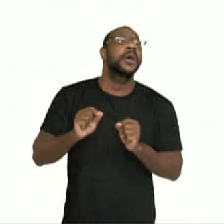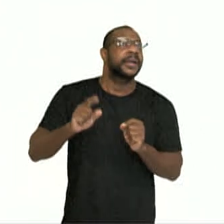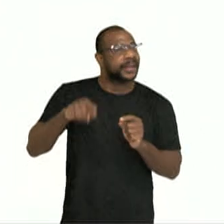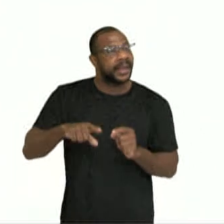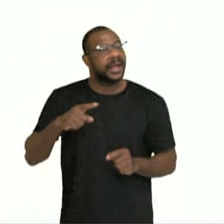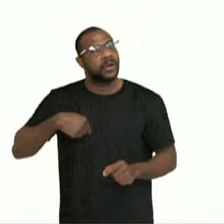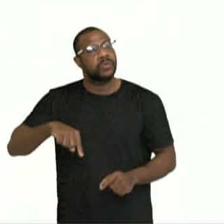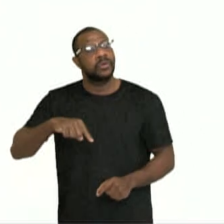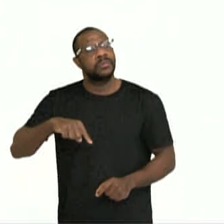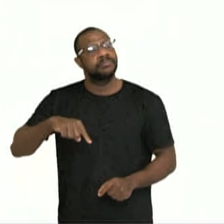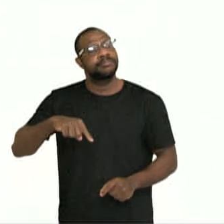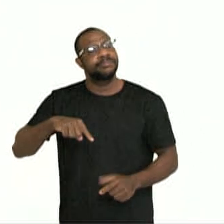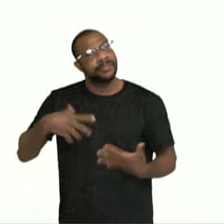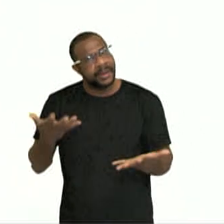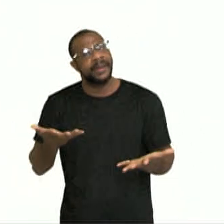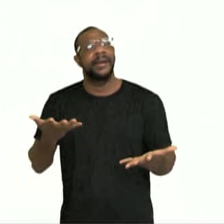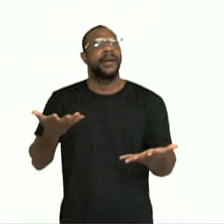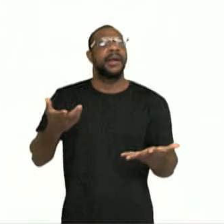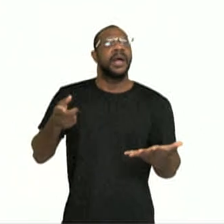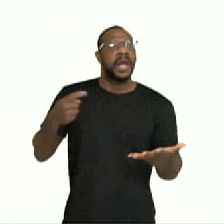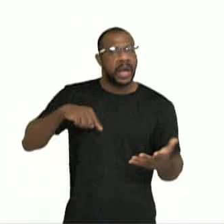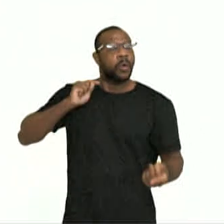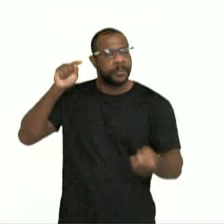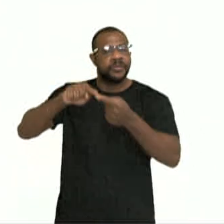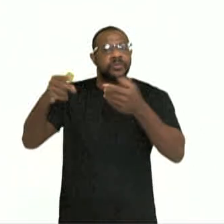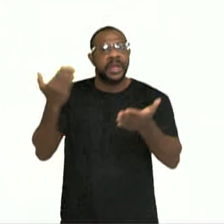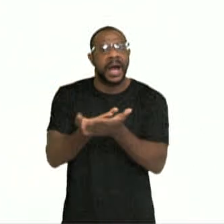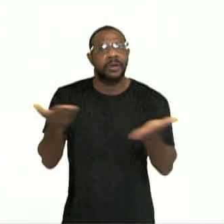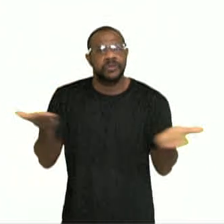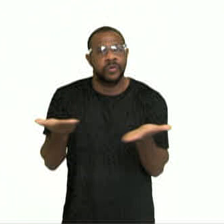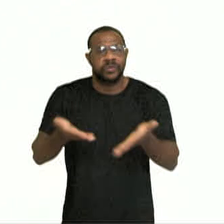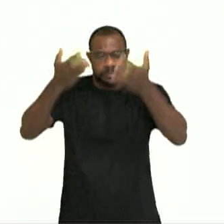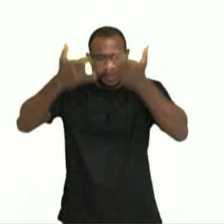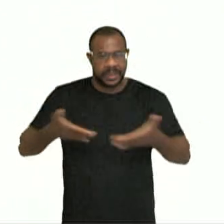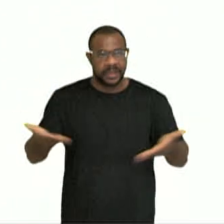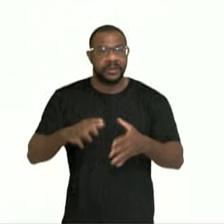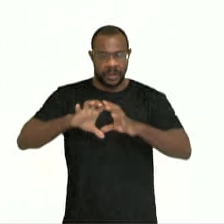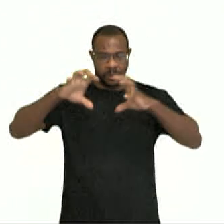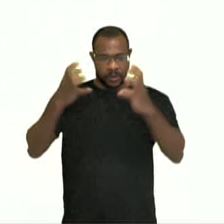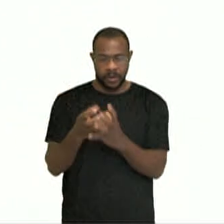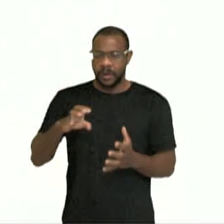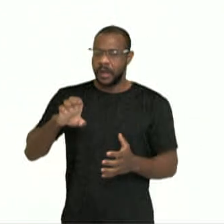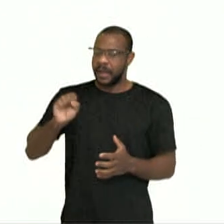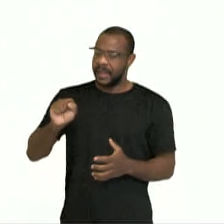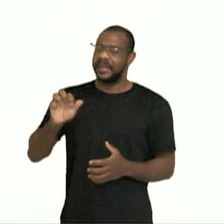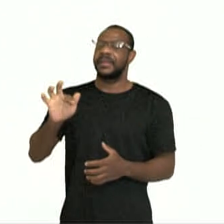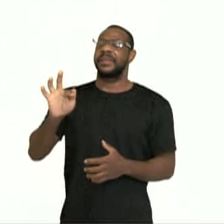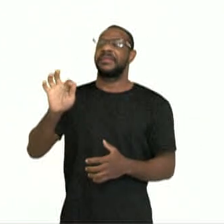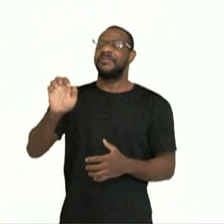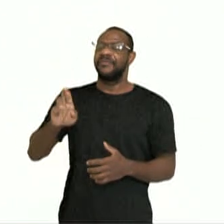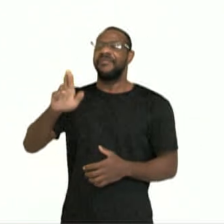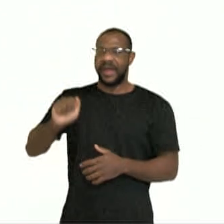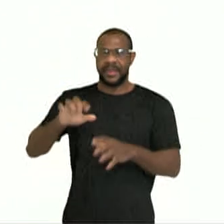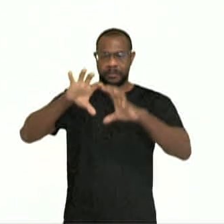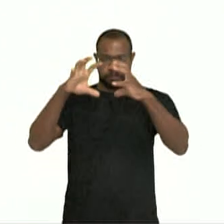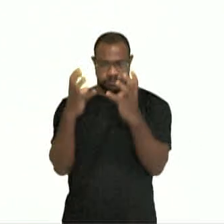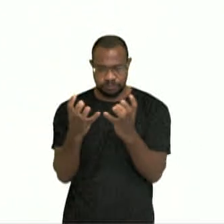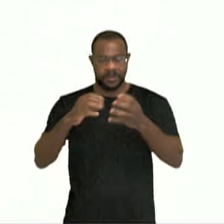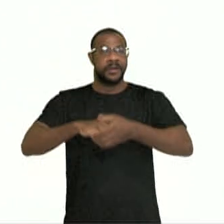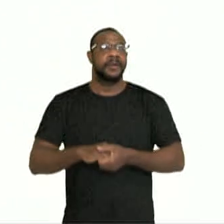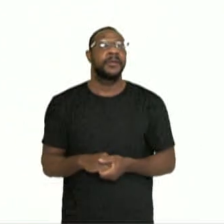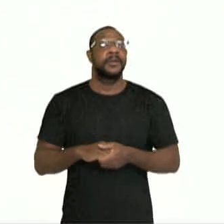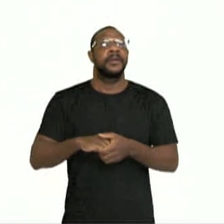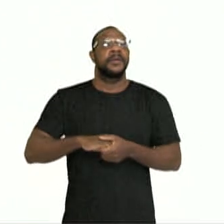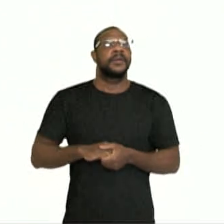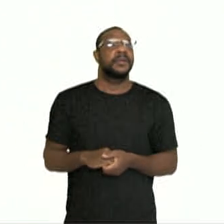o nosso grande objetivo da aula de hoje, que é falar a respeito da esfera. Então, várias desses esportes, todos esses que a